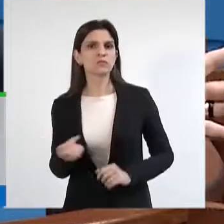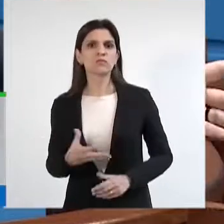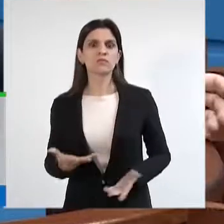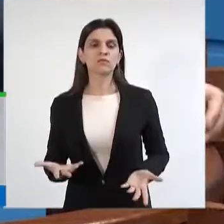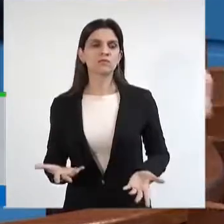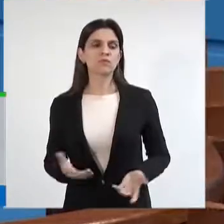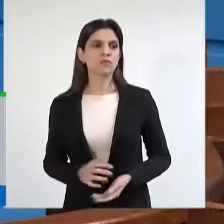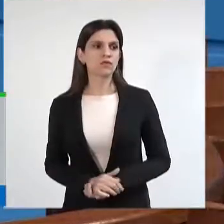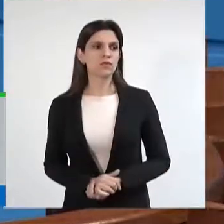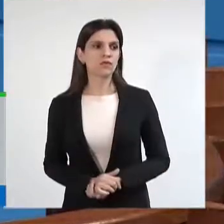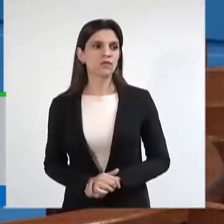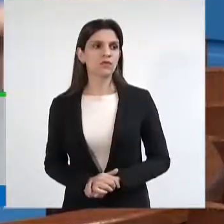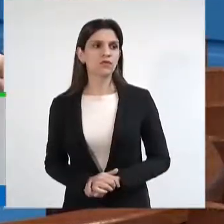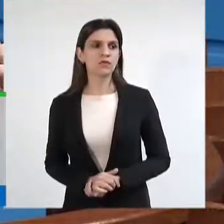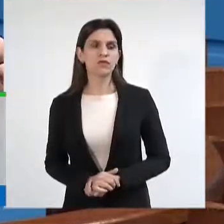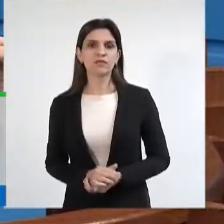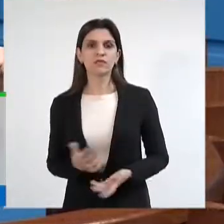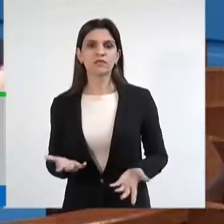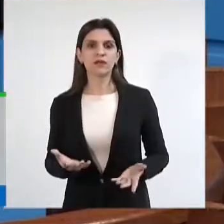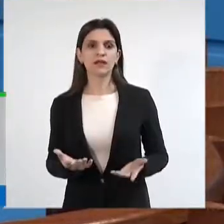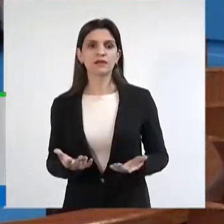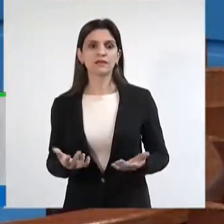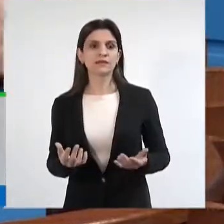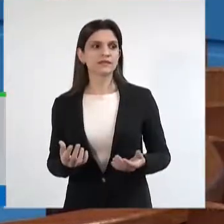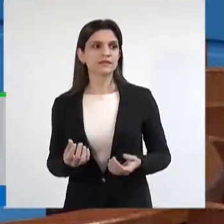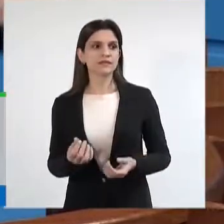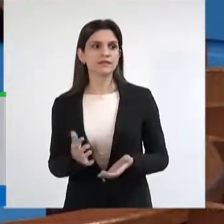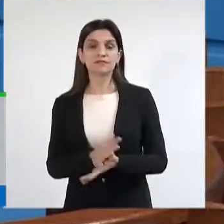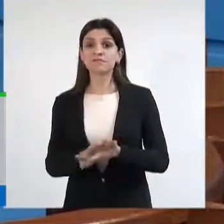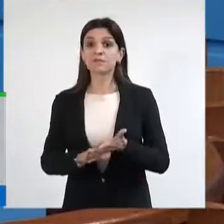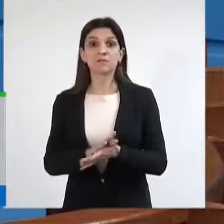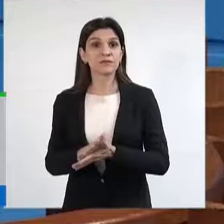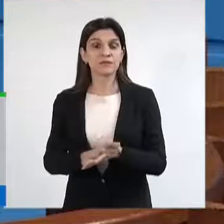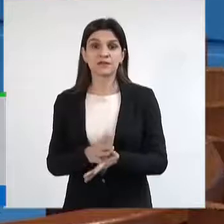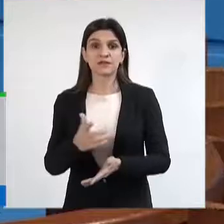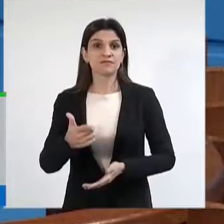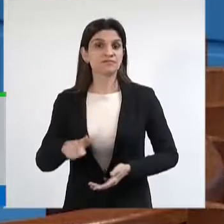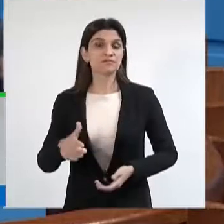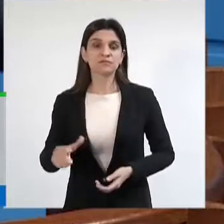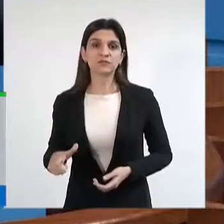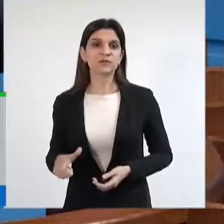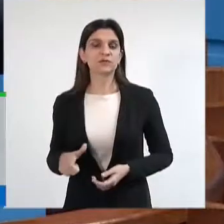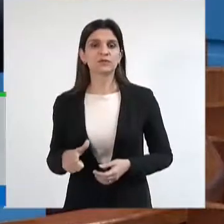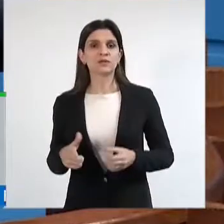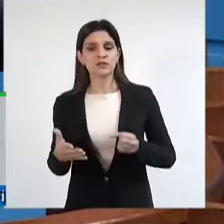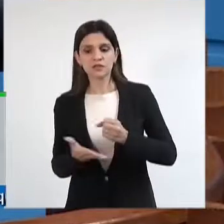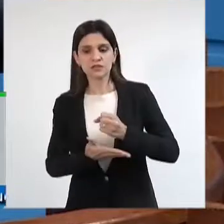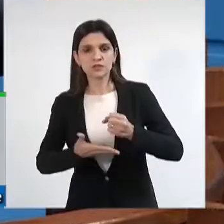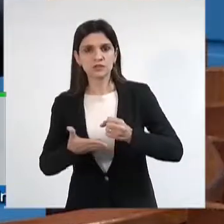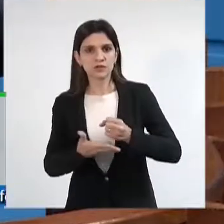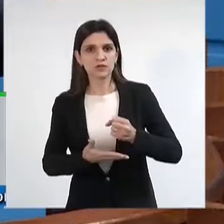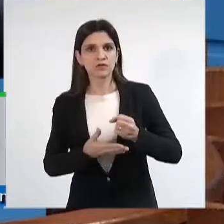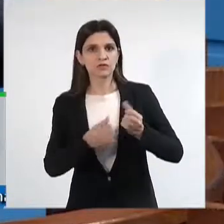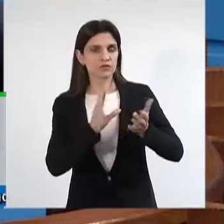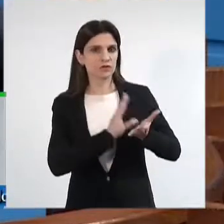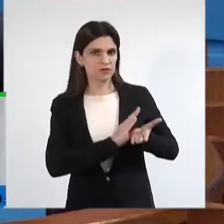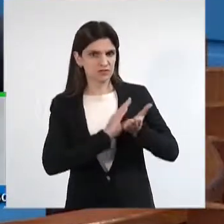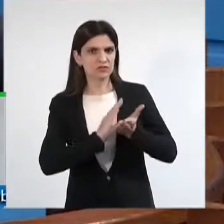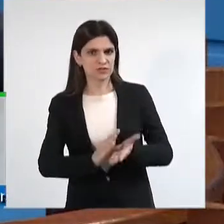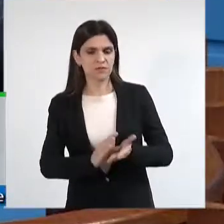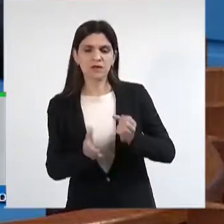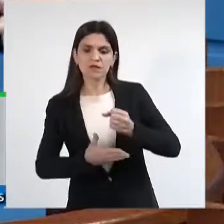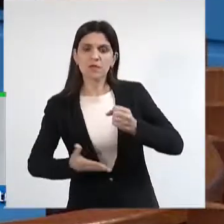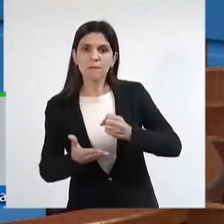vamos ficar sem o Fundo de Desenvolvimento da Educação Básica. Como é que vai ser, né?